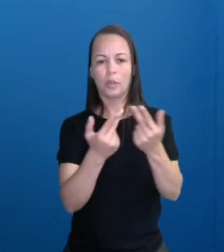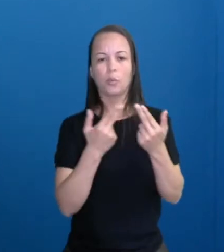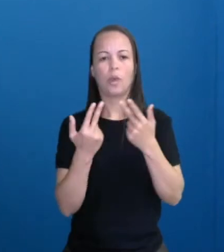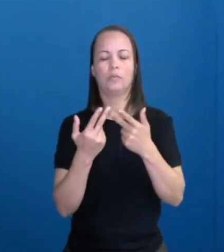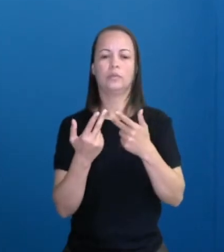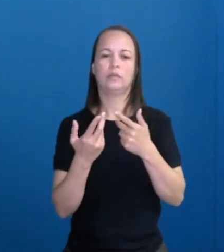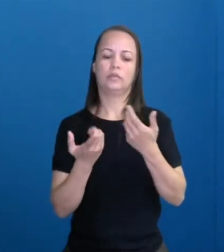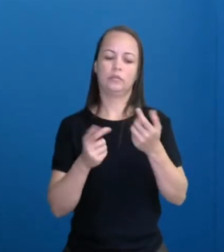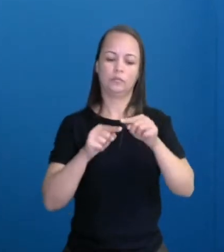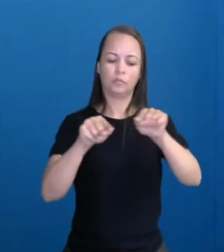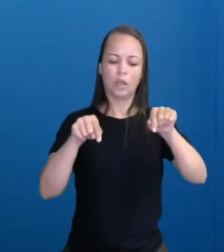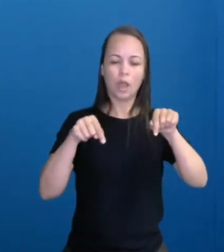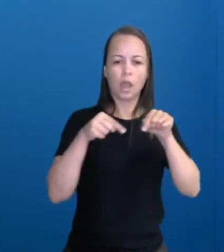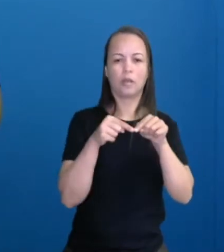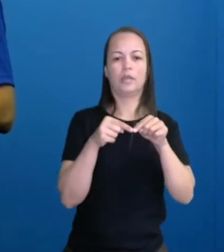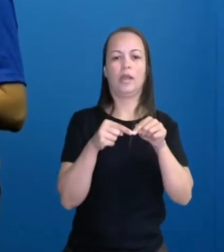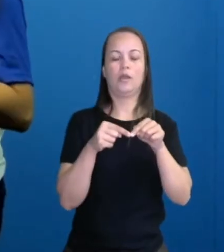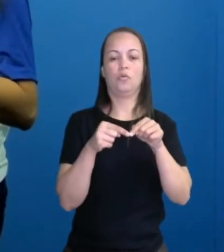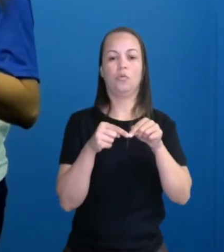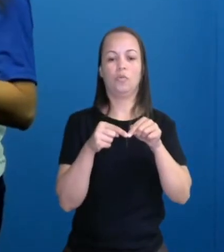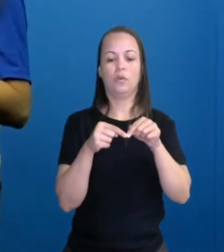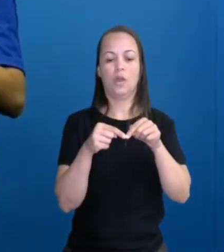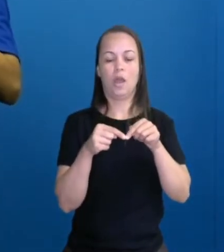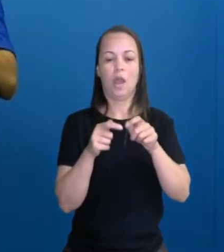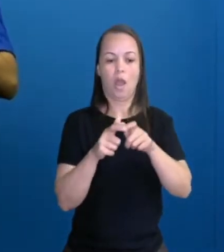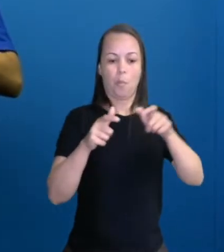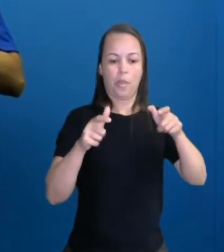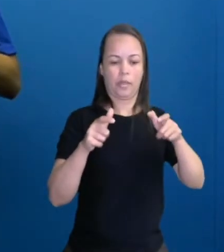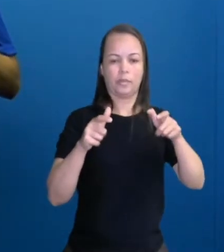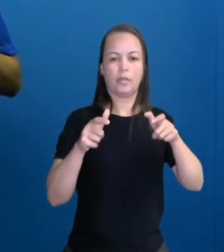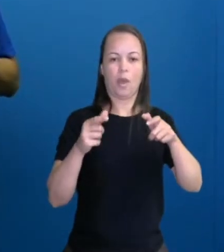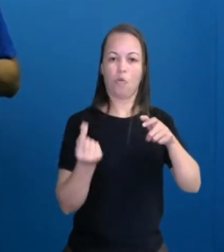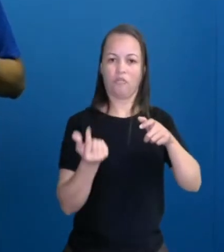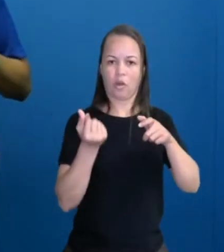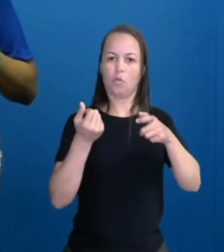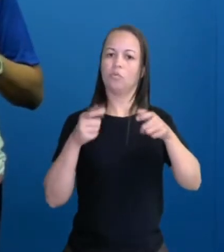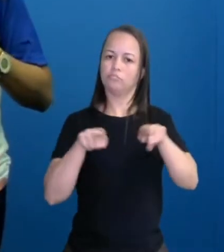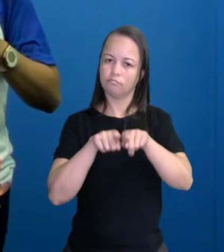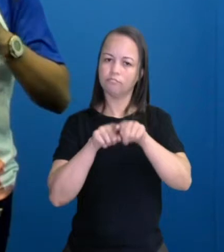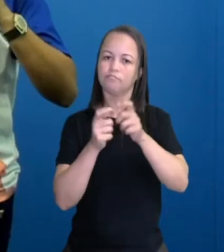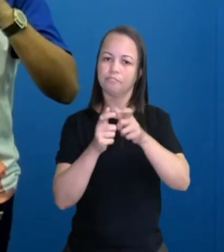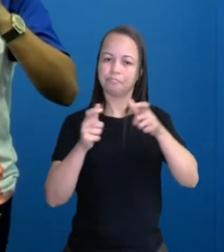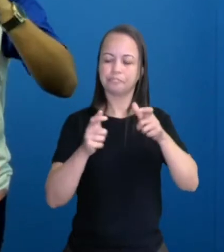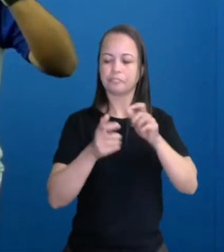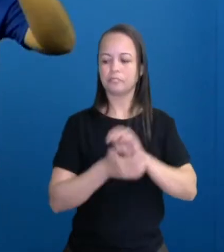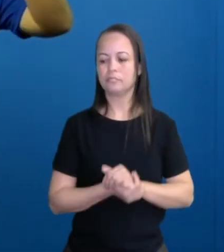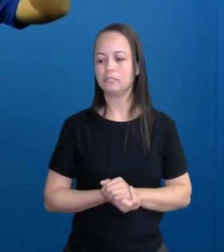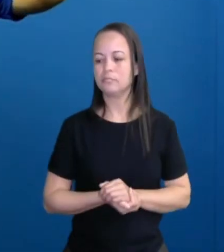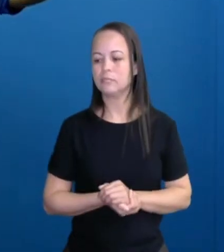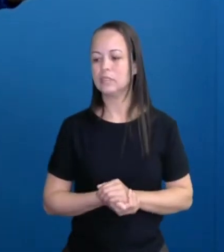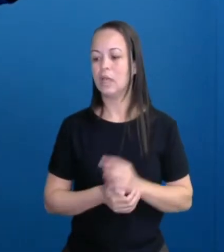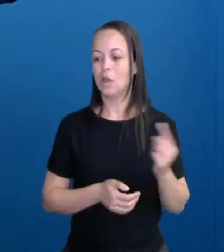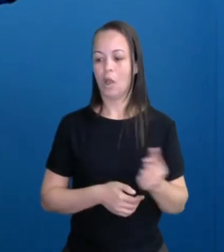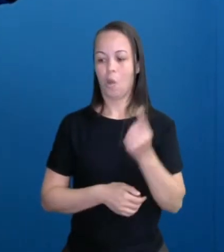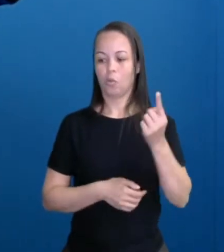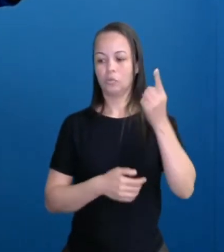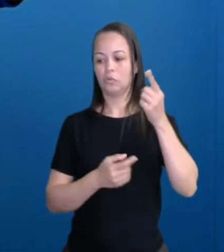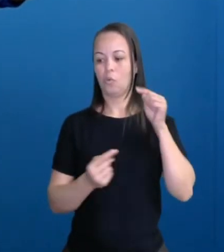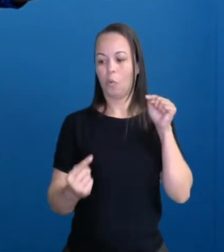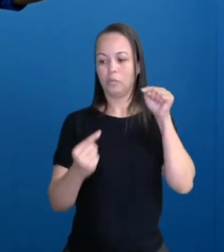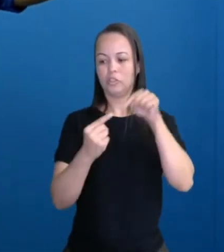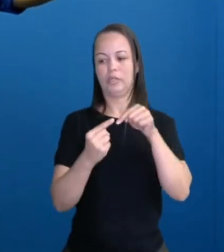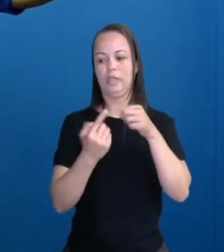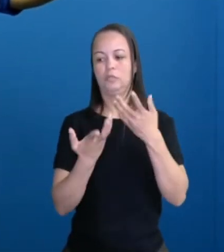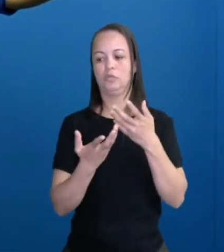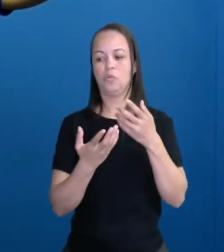medida que aumenta a área, o preço também aumenta. A altura de um objeto e o comprimento da sombra. Quanto mais alto for o